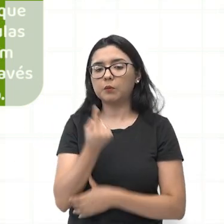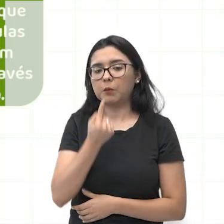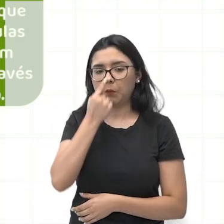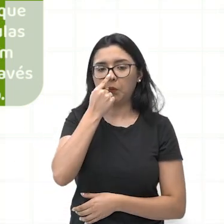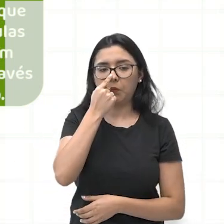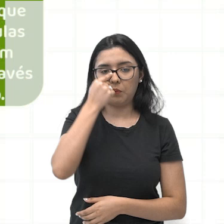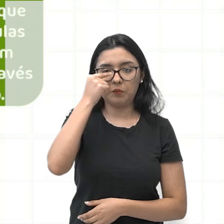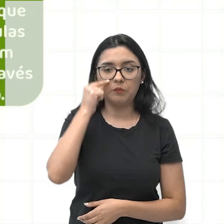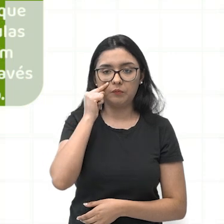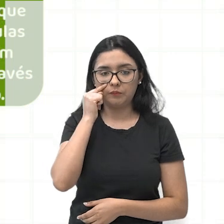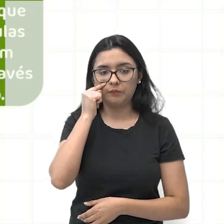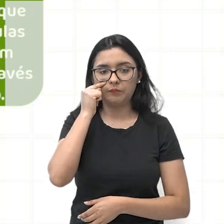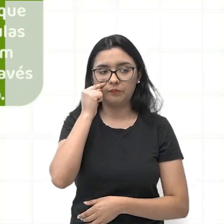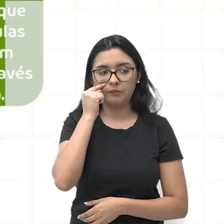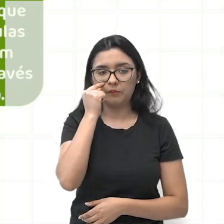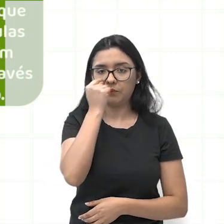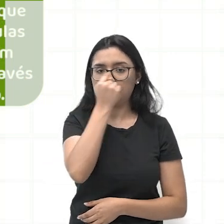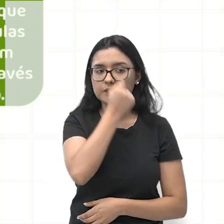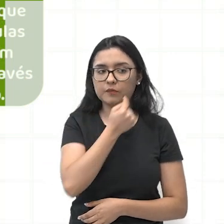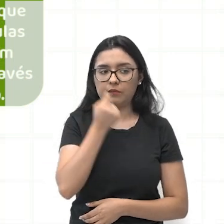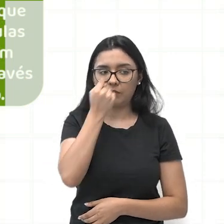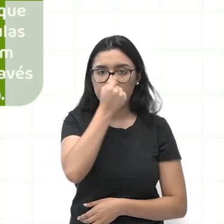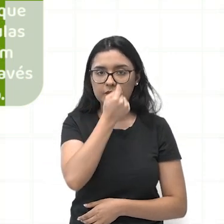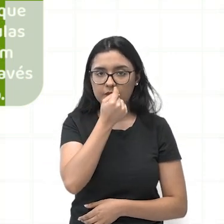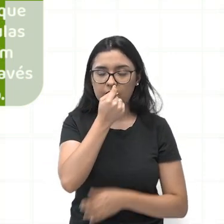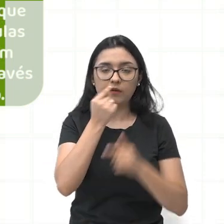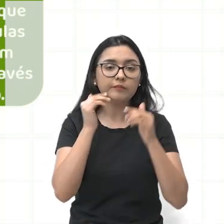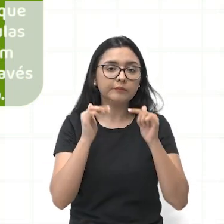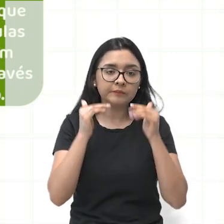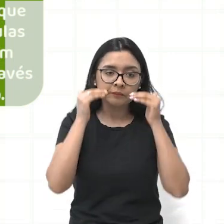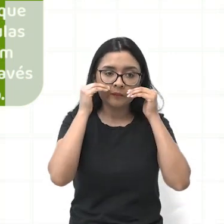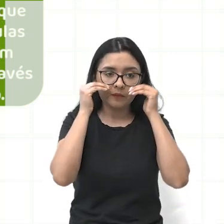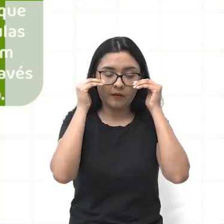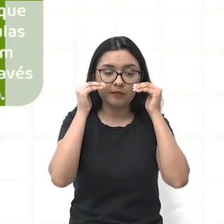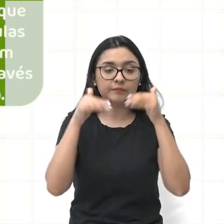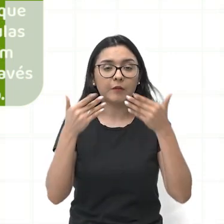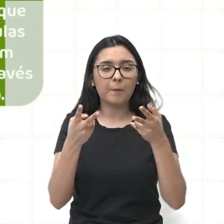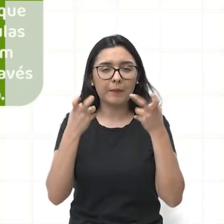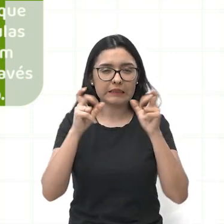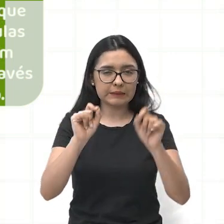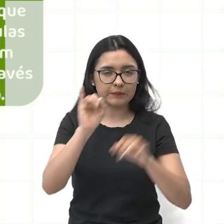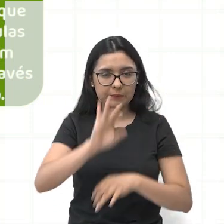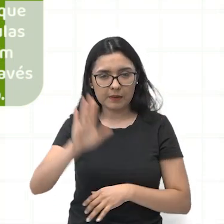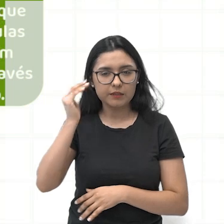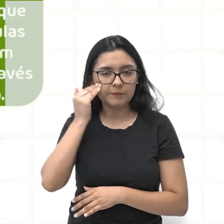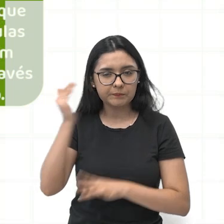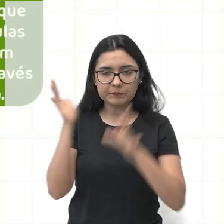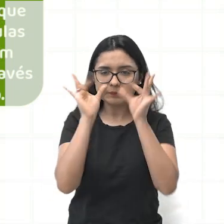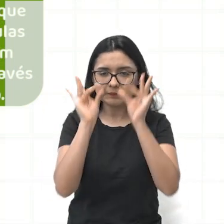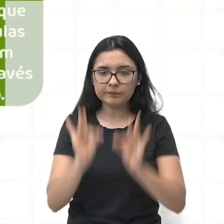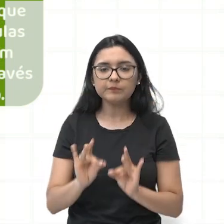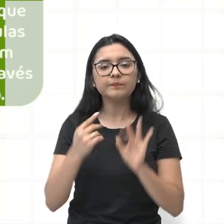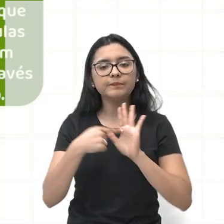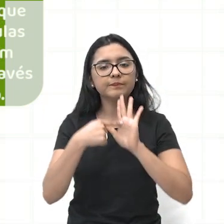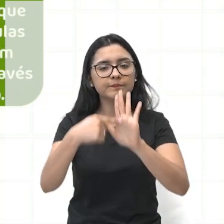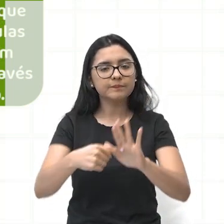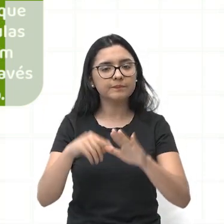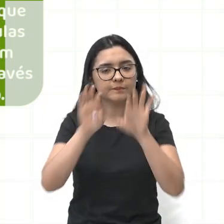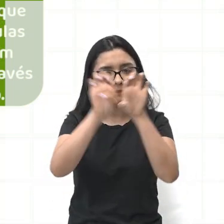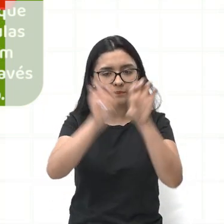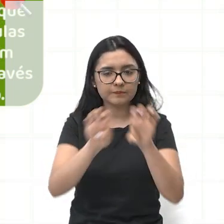superior das cavidades nasais. Observem aqui a imagem, né?